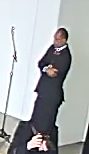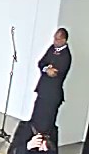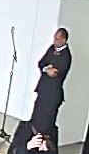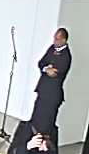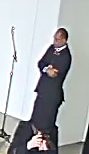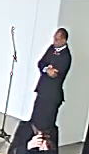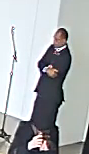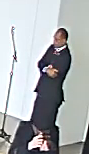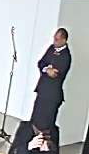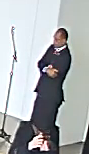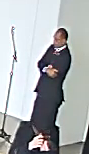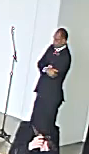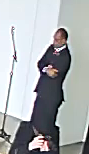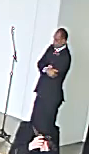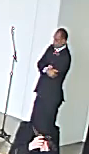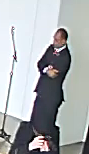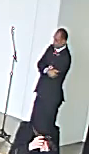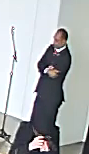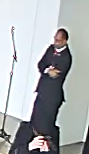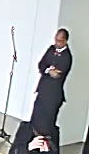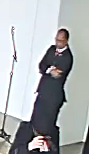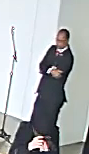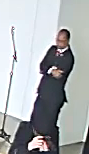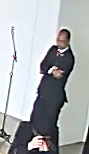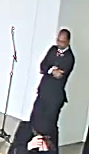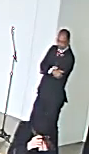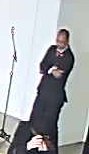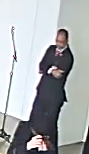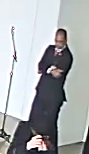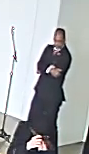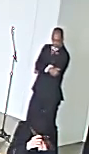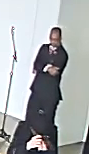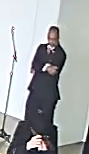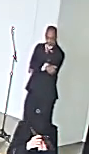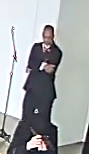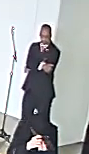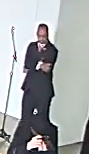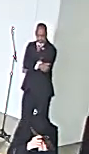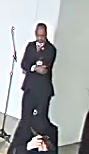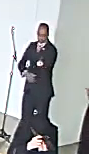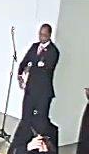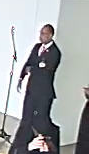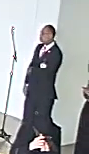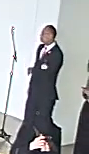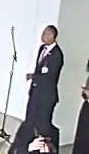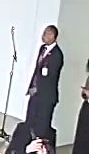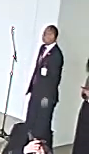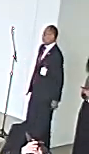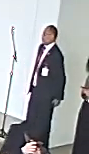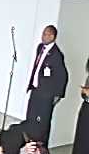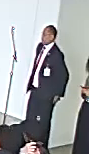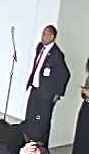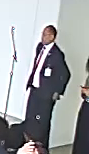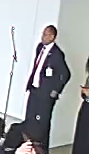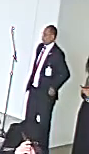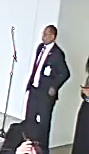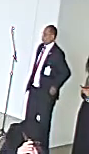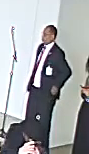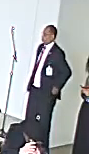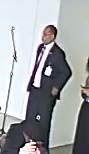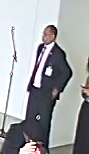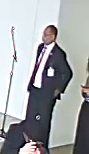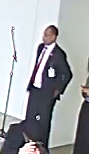167 anos. A decisão de fundar essa congregação teve objetivo e vem trazendo resultados